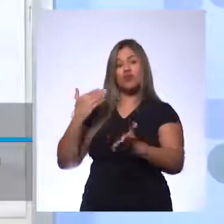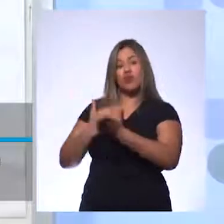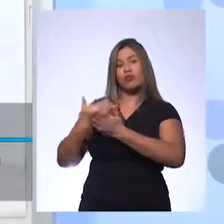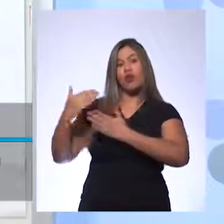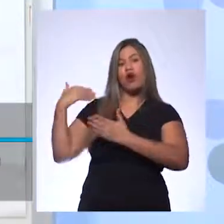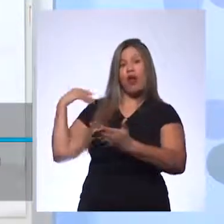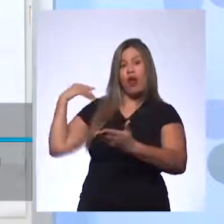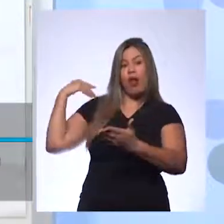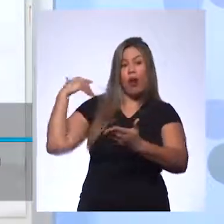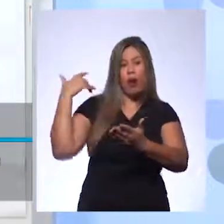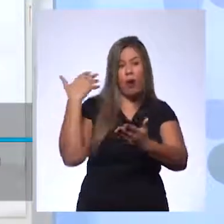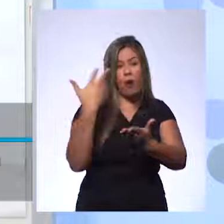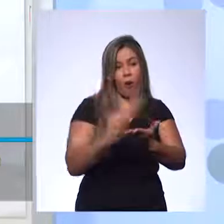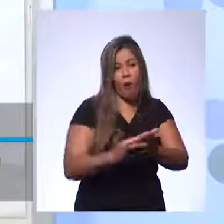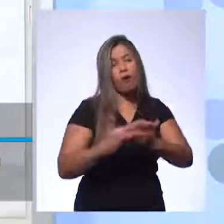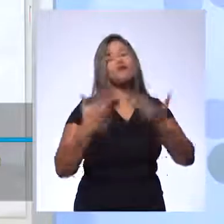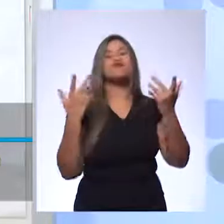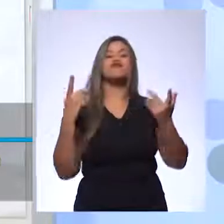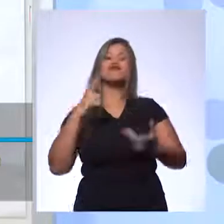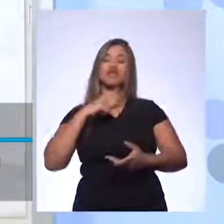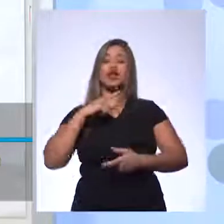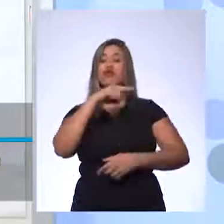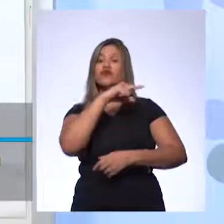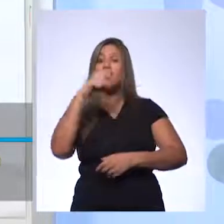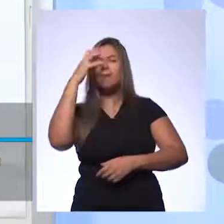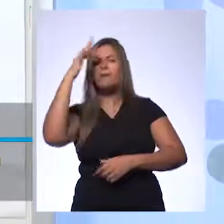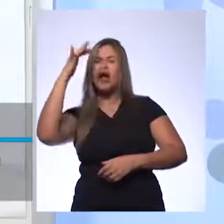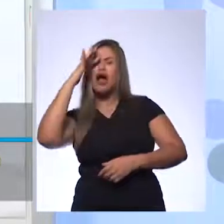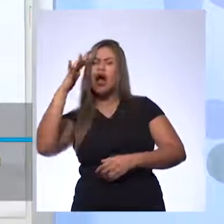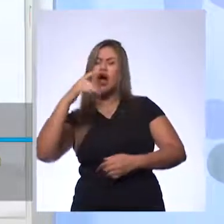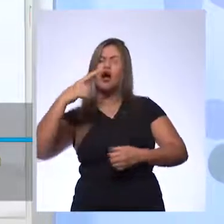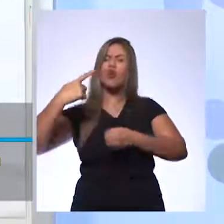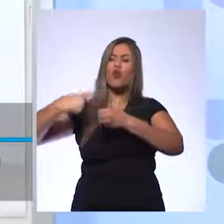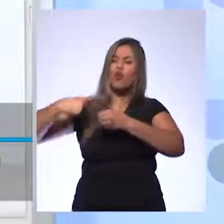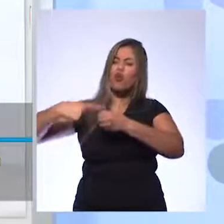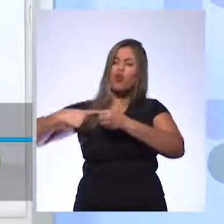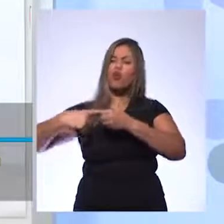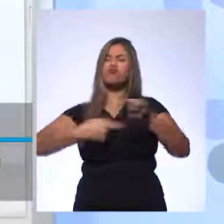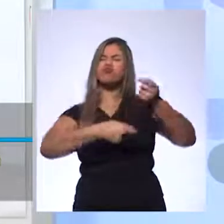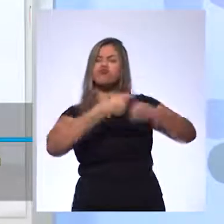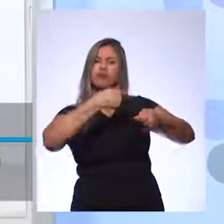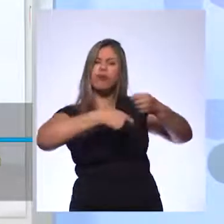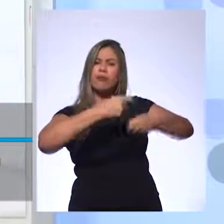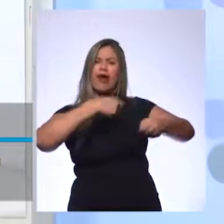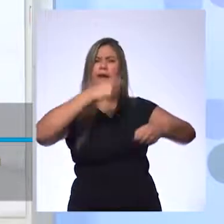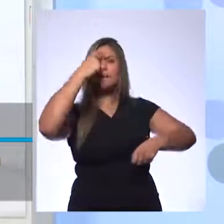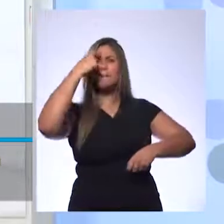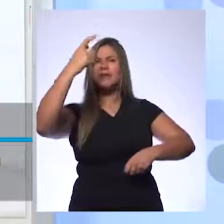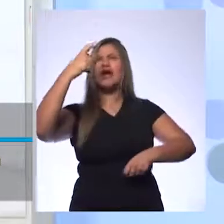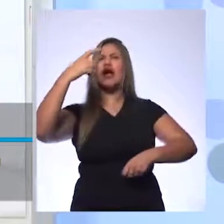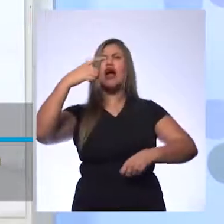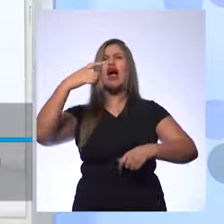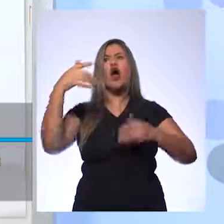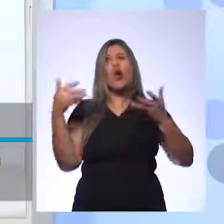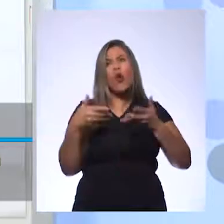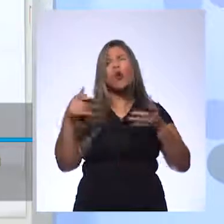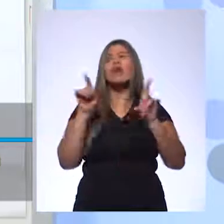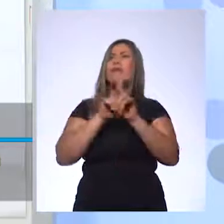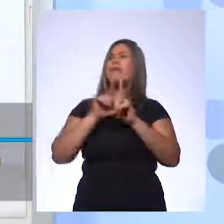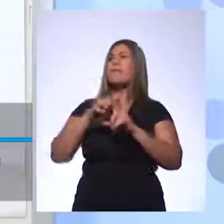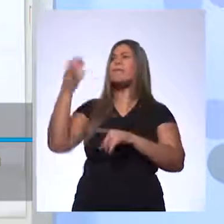quando vocês pensarem aí comércio esse e É principalmente na lógica do mundo antigo